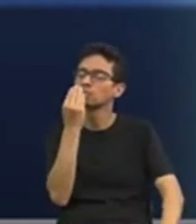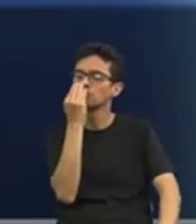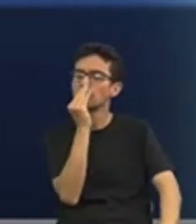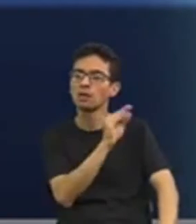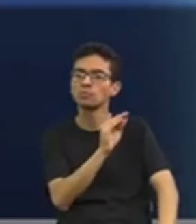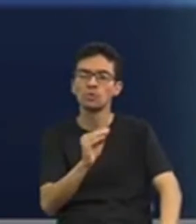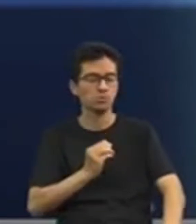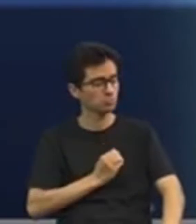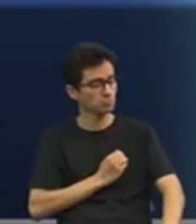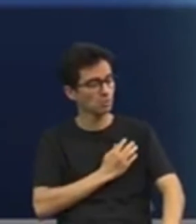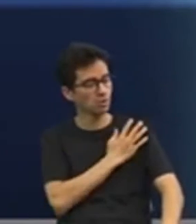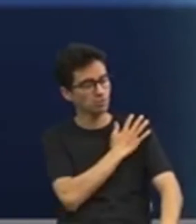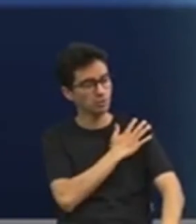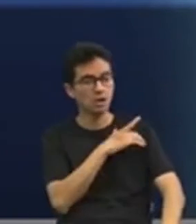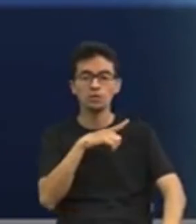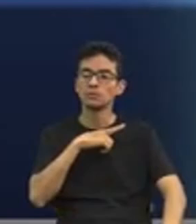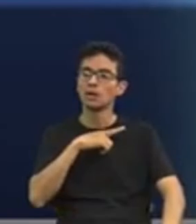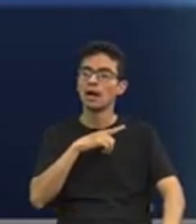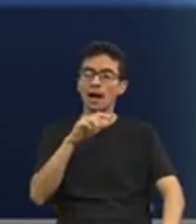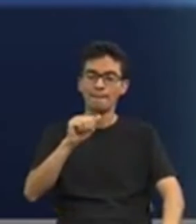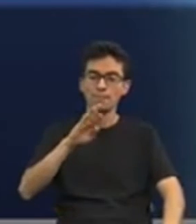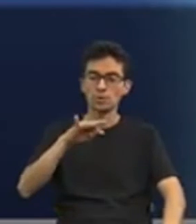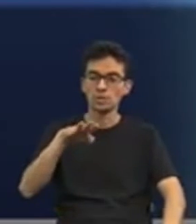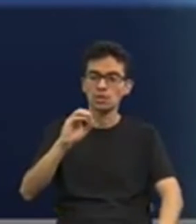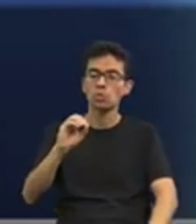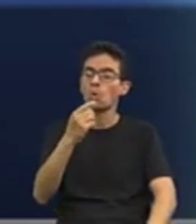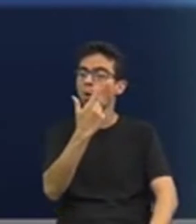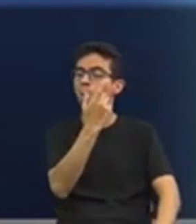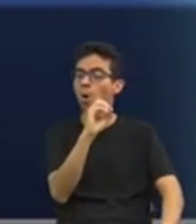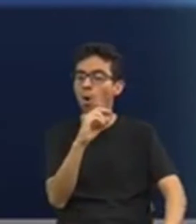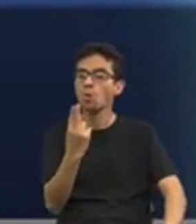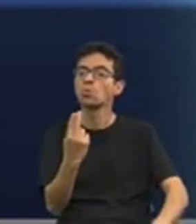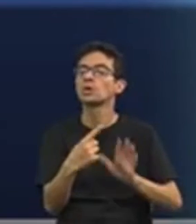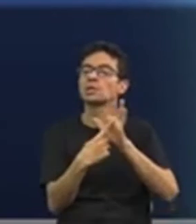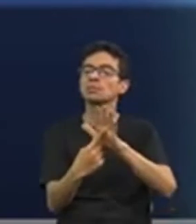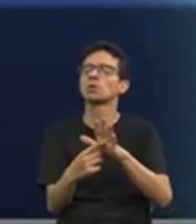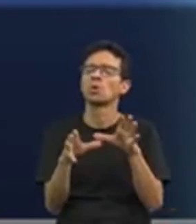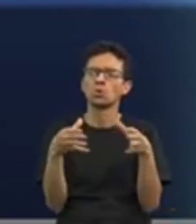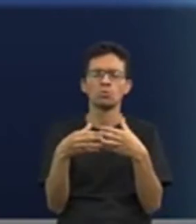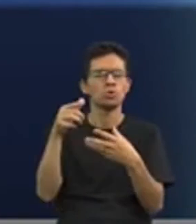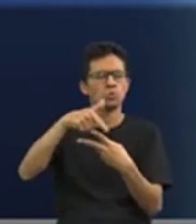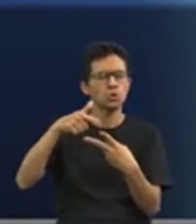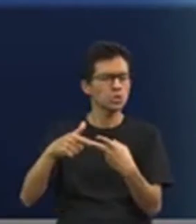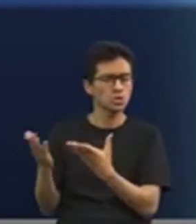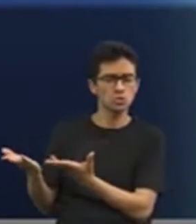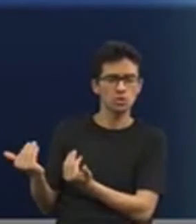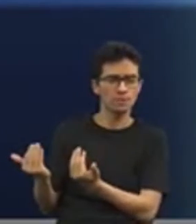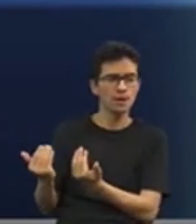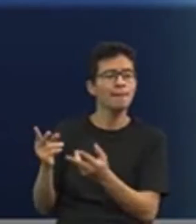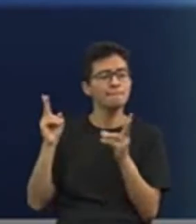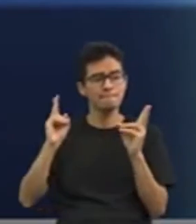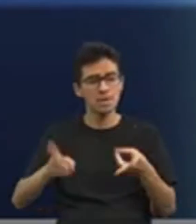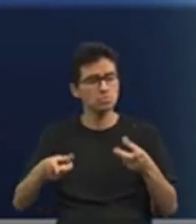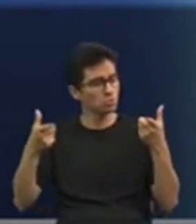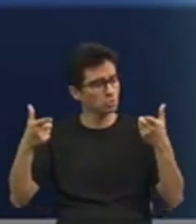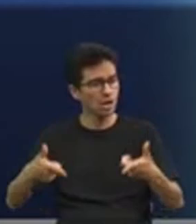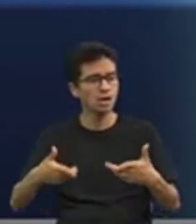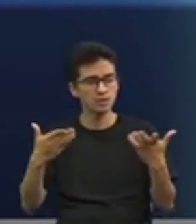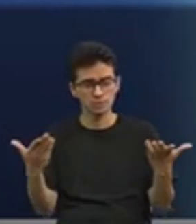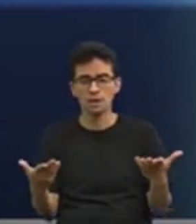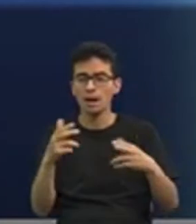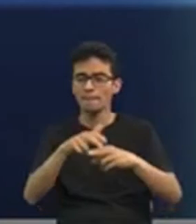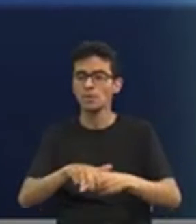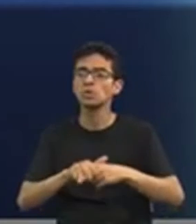preconceito valentes de amostrado e exibido para distinguir dois grupos de jovens no mesmo bairro é isso